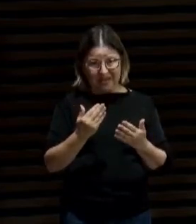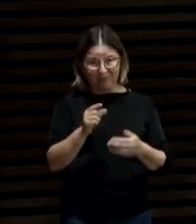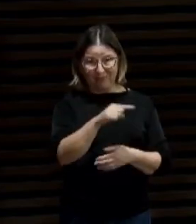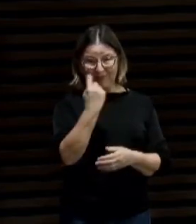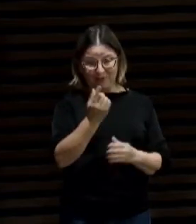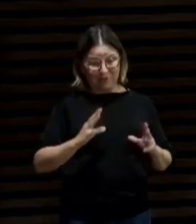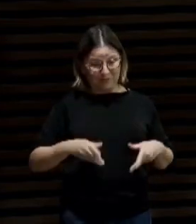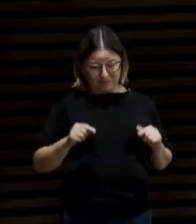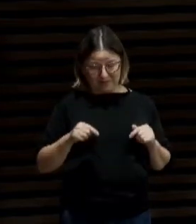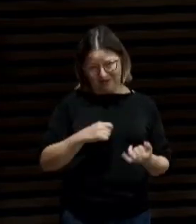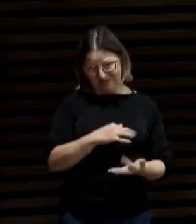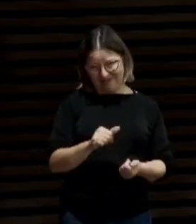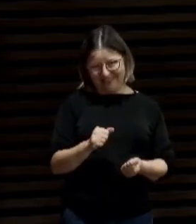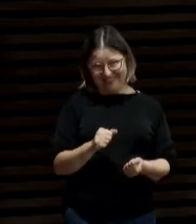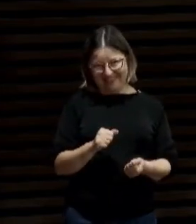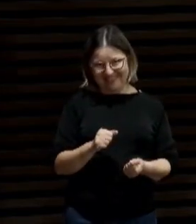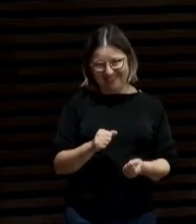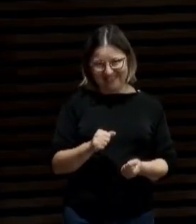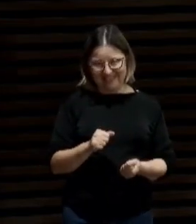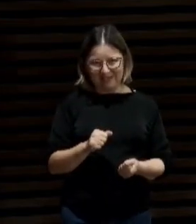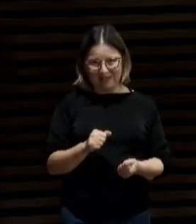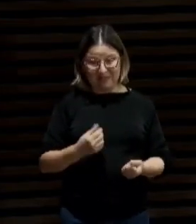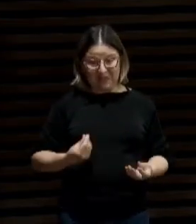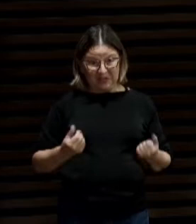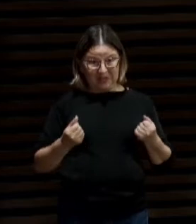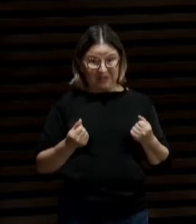Um tesouro em vasos de barro.